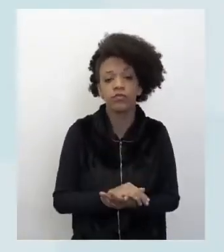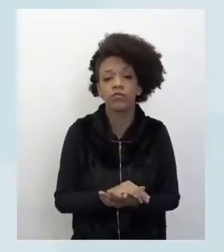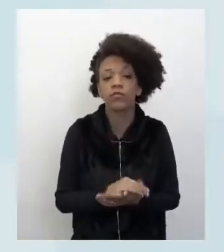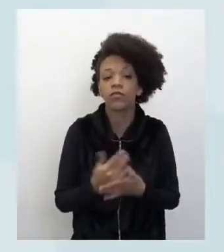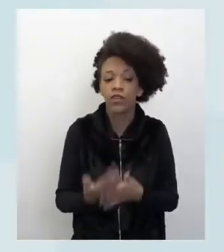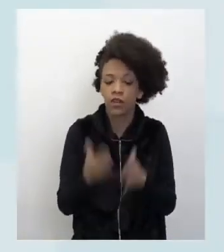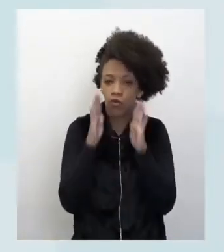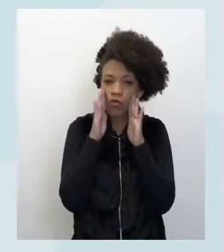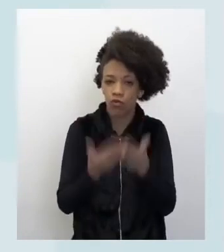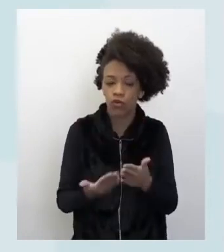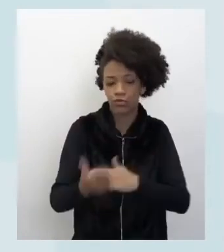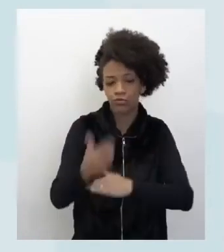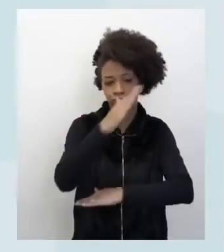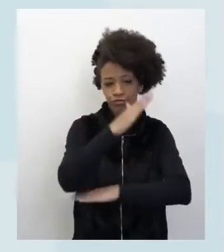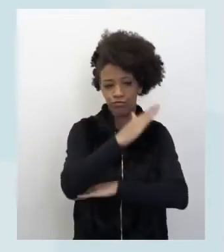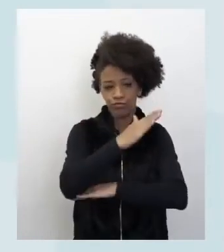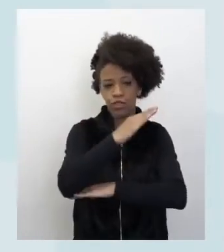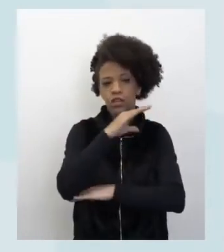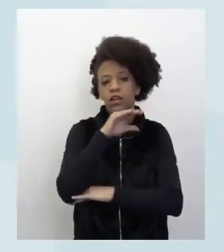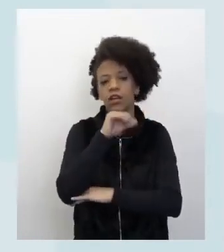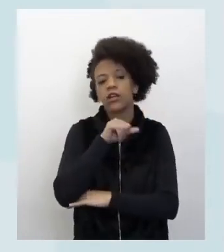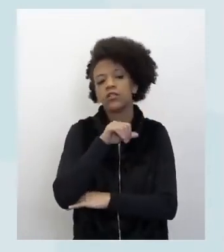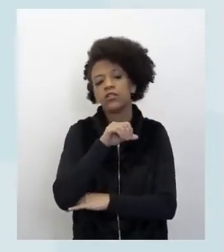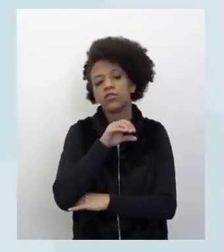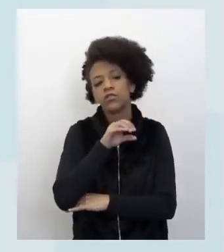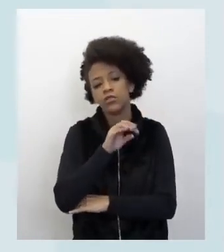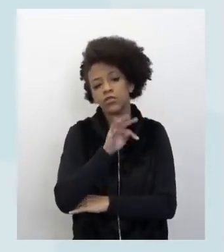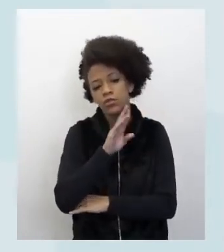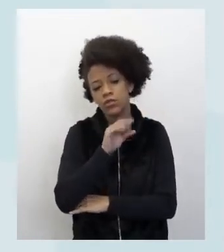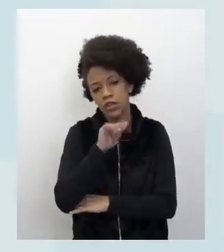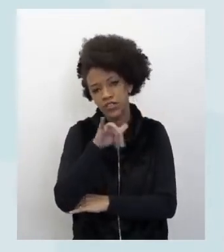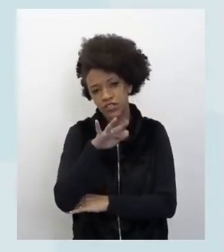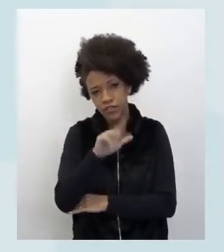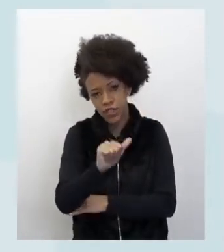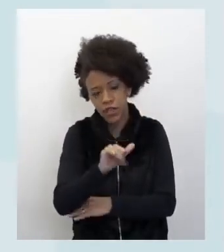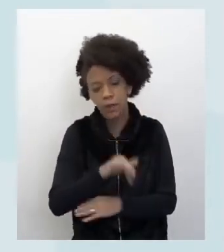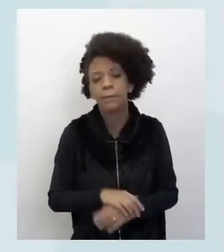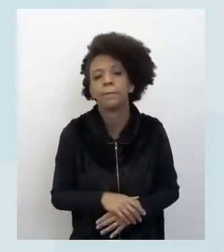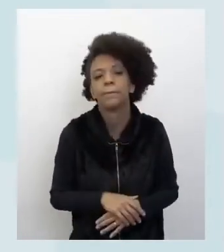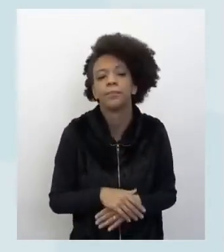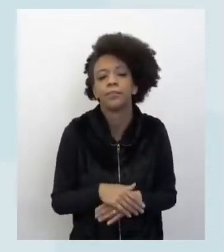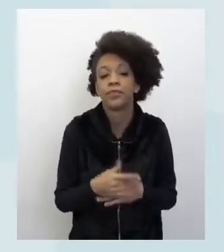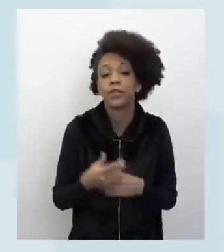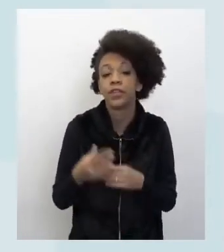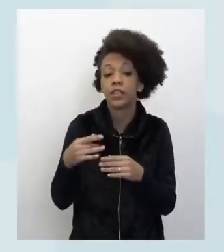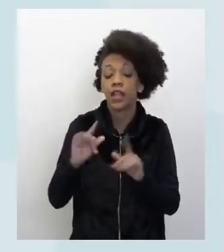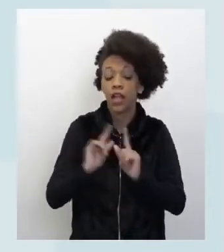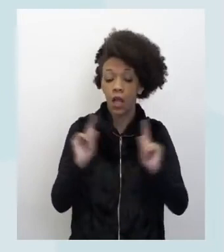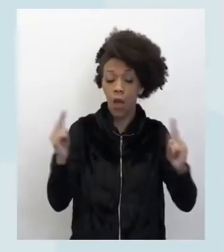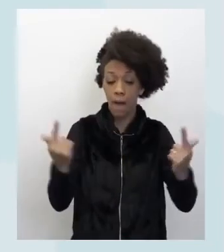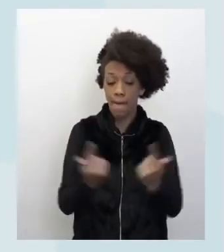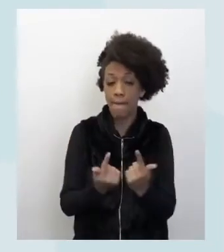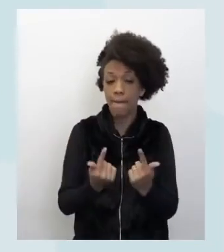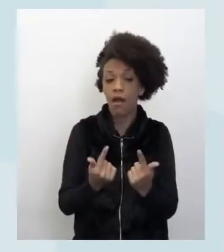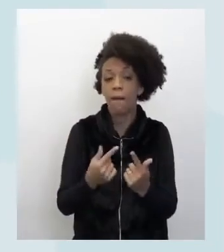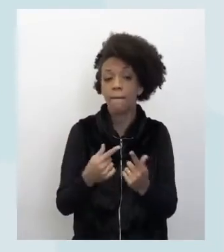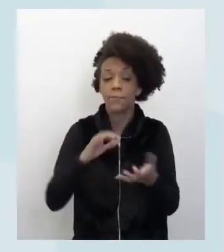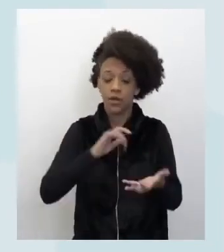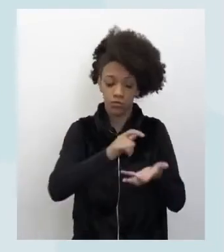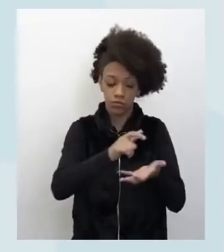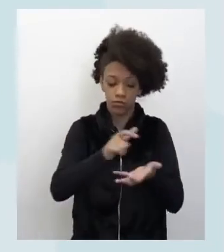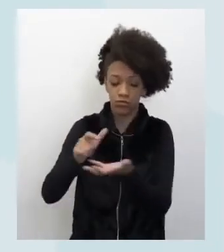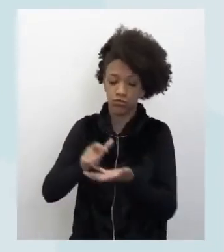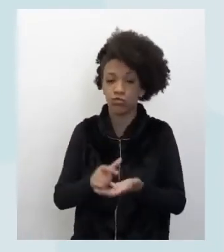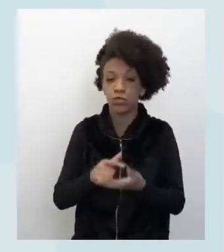voltado para a cartografia. Então nós vamos retomar um pouquinho cartografia, elementos do mapa, coordenadas geográficas e